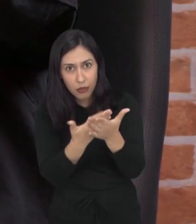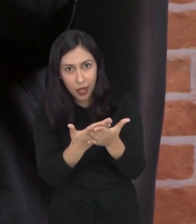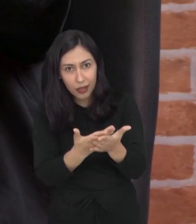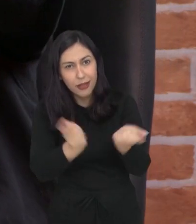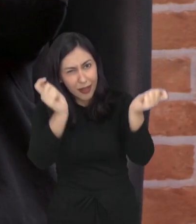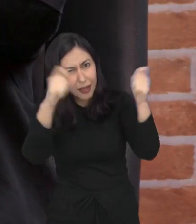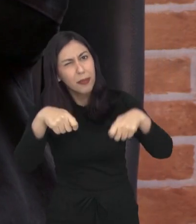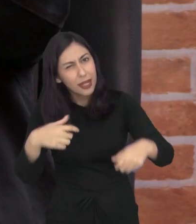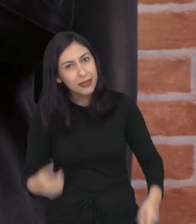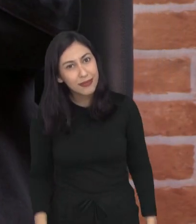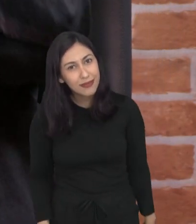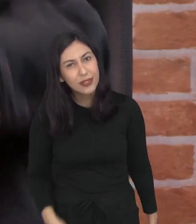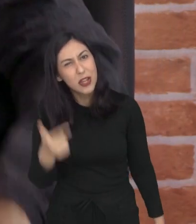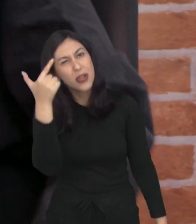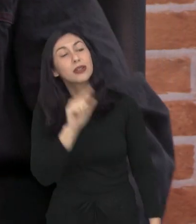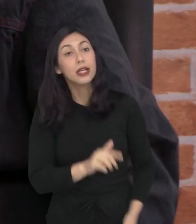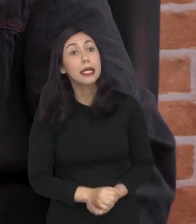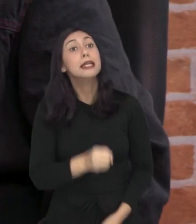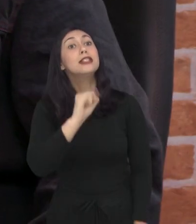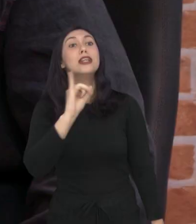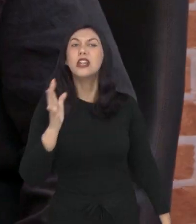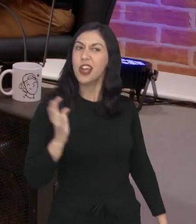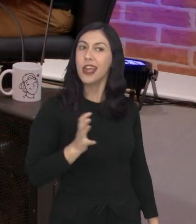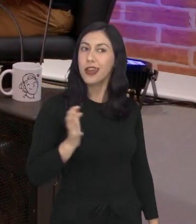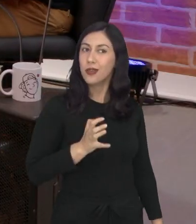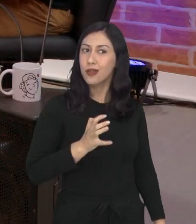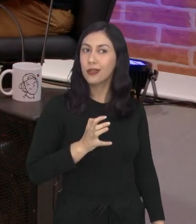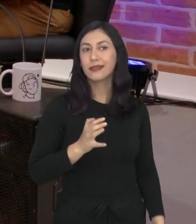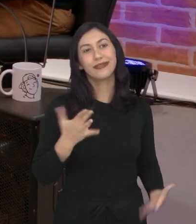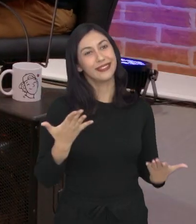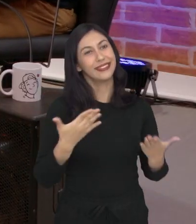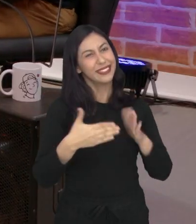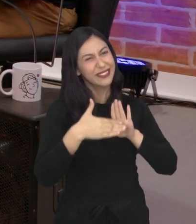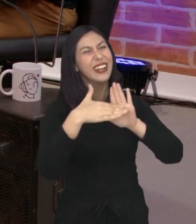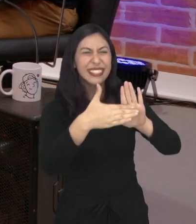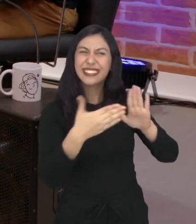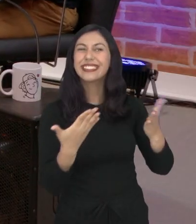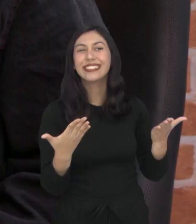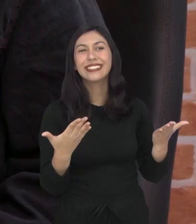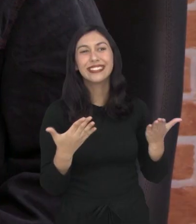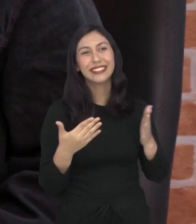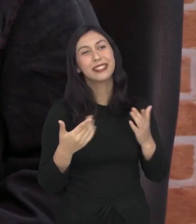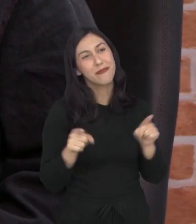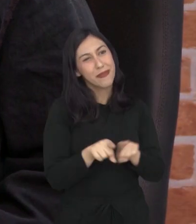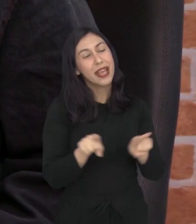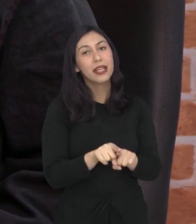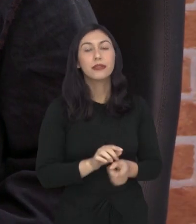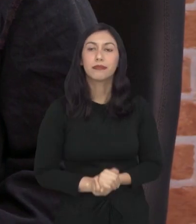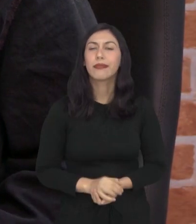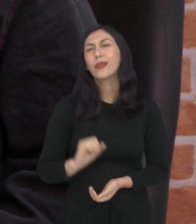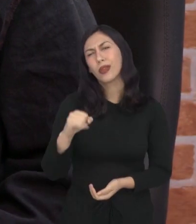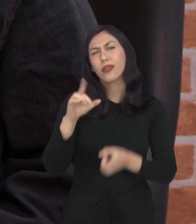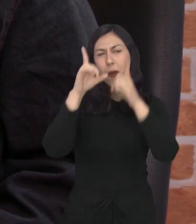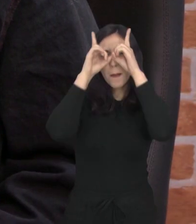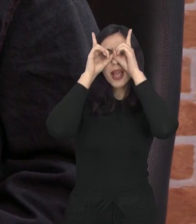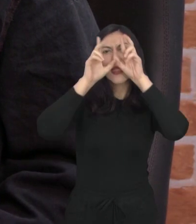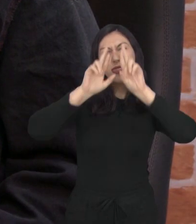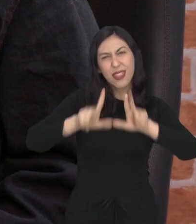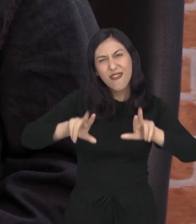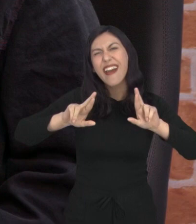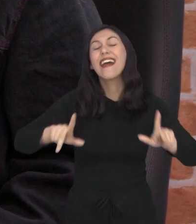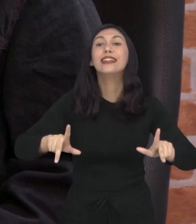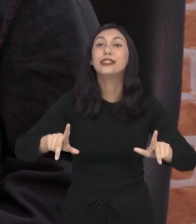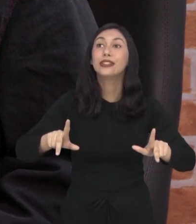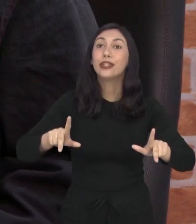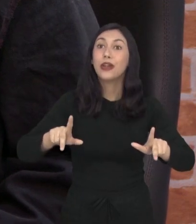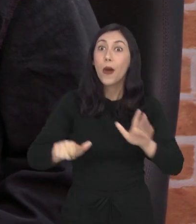estuda, você consegue. Se você for rico, você abre um adendo pra agredir alguém. Porque o Batman, tipo, ele é realmente diferenciado.